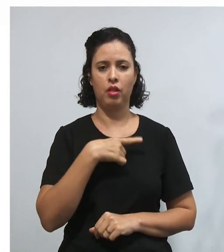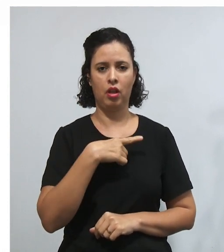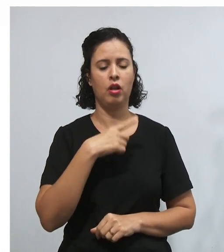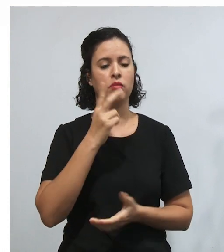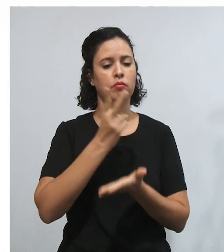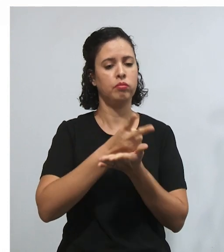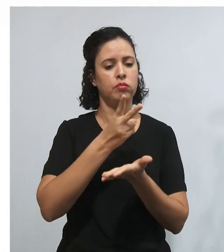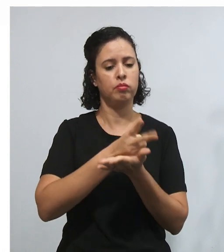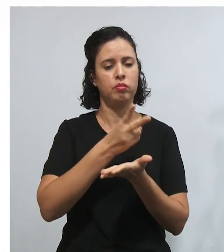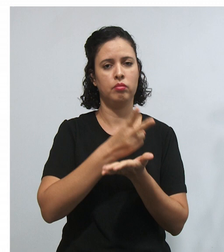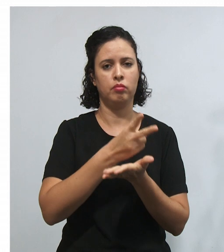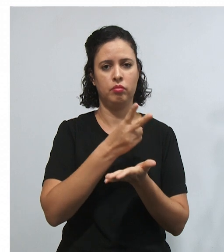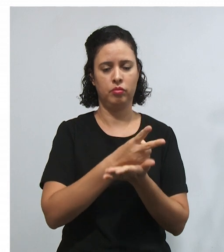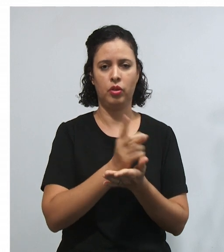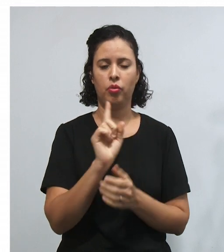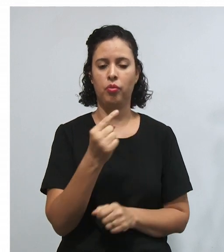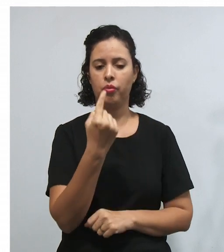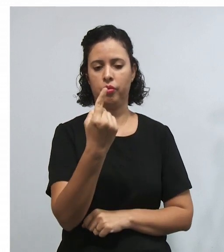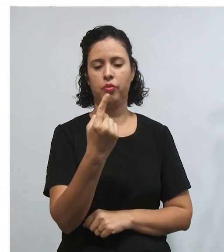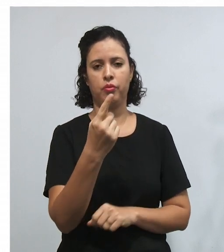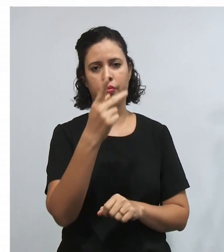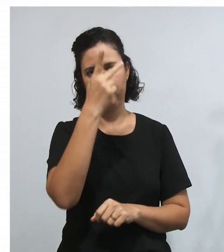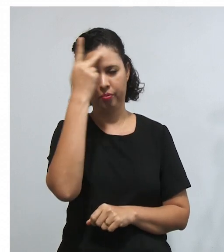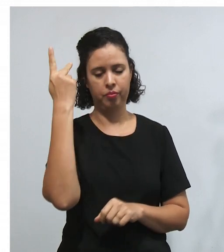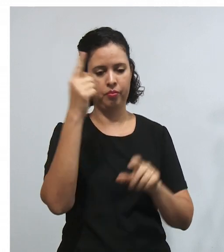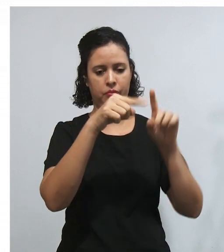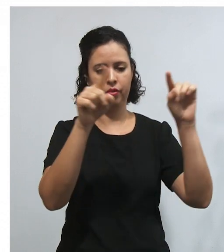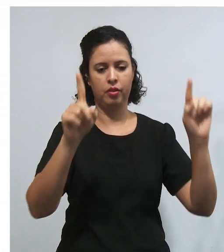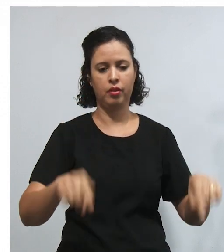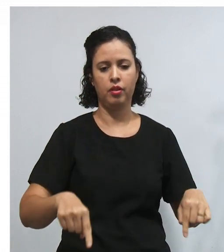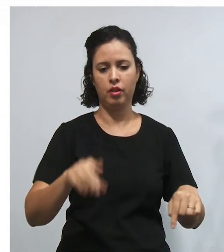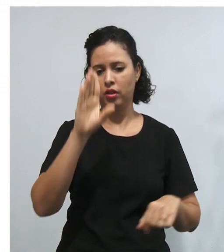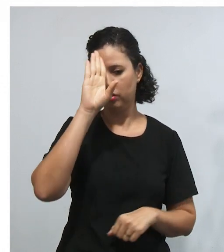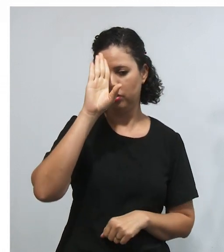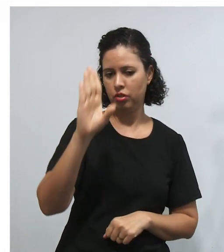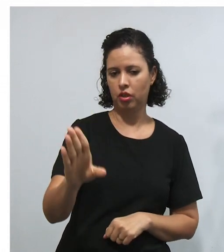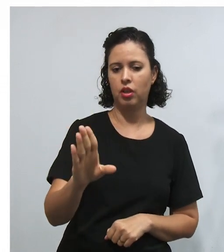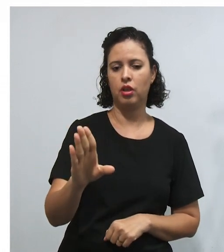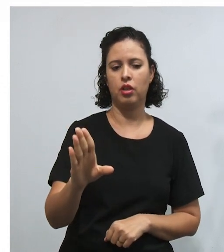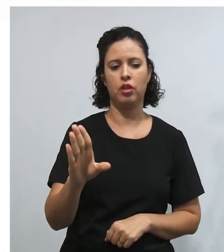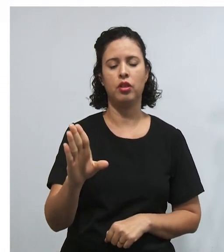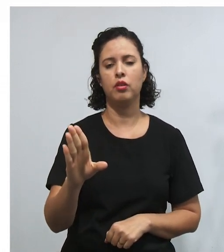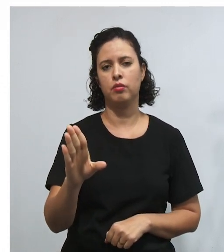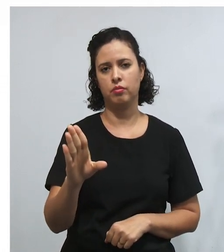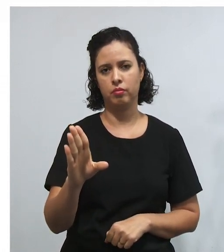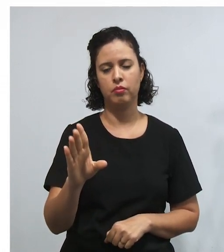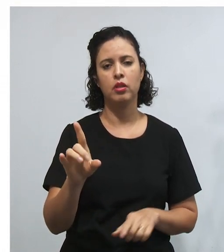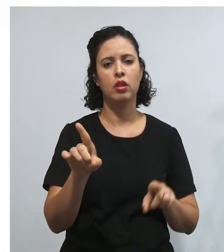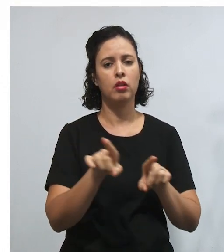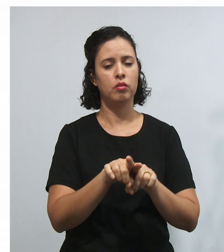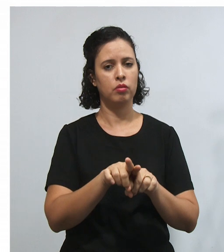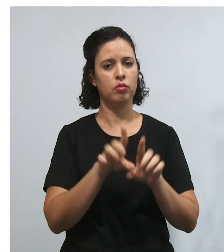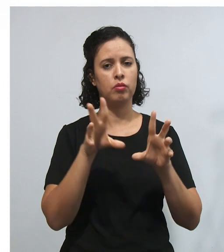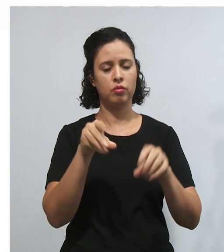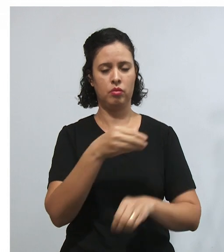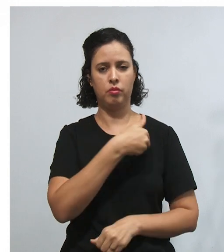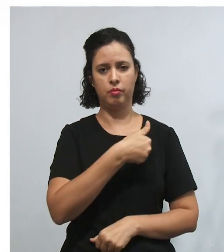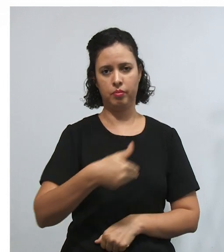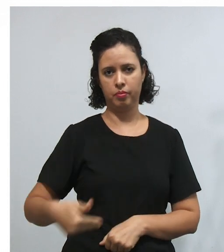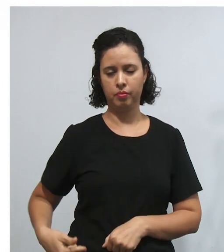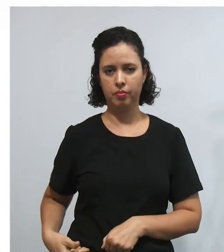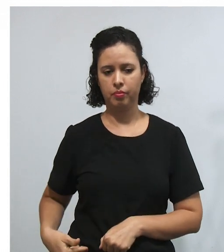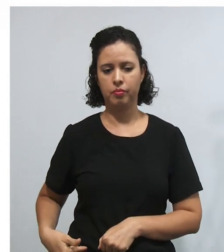tá? Como regime jurídico único para os servidores da administração direta, autárquicas e fundações públicas,